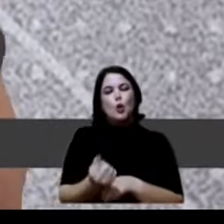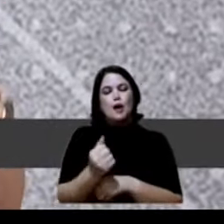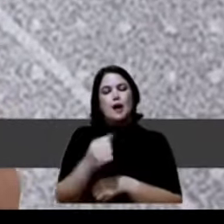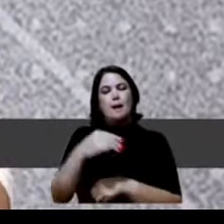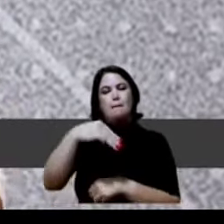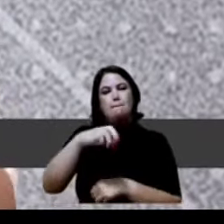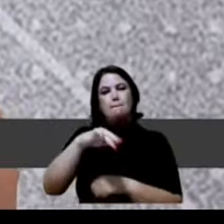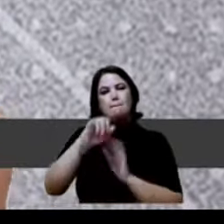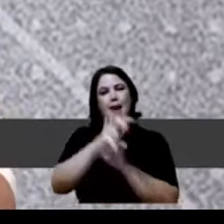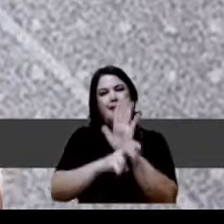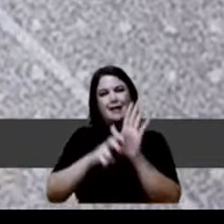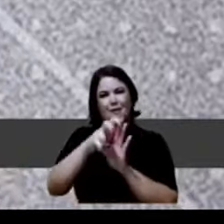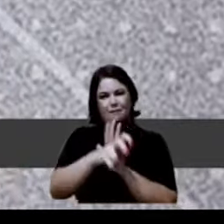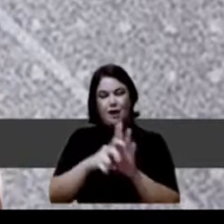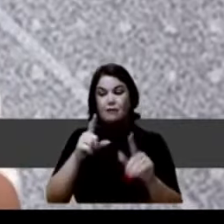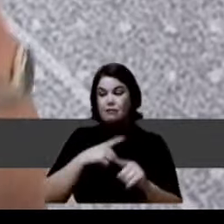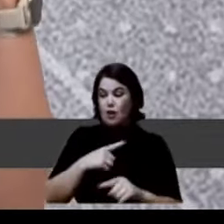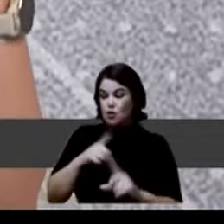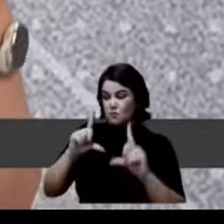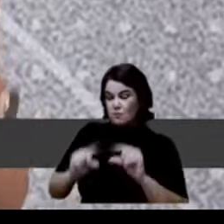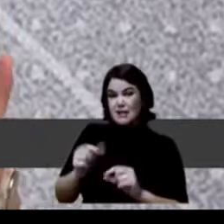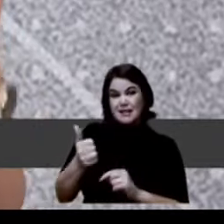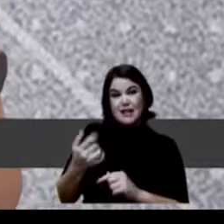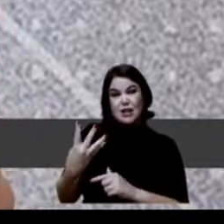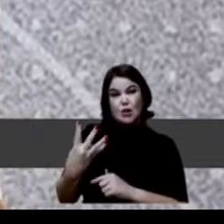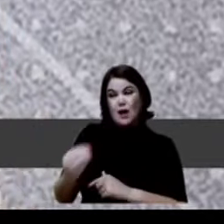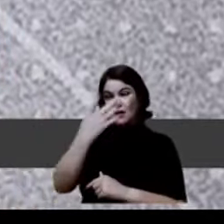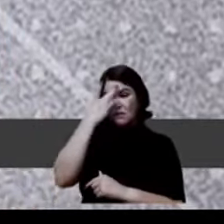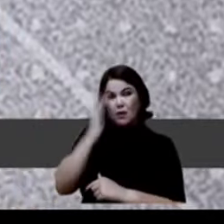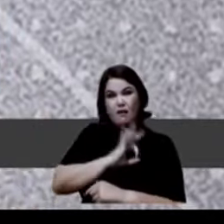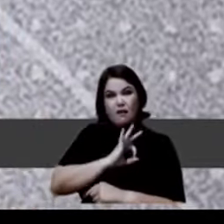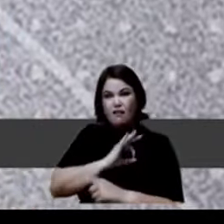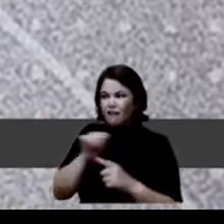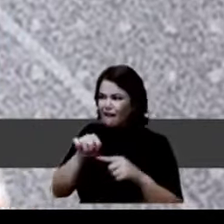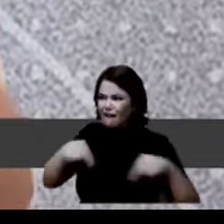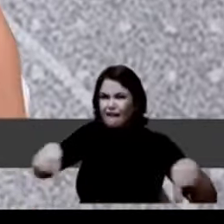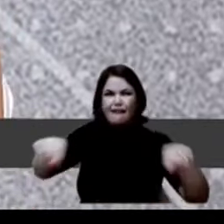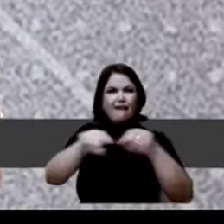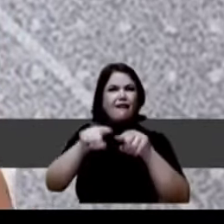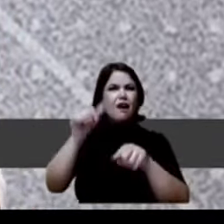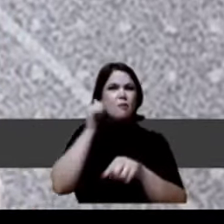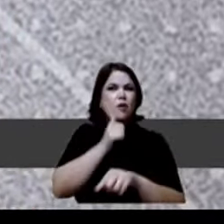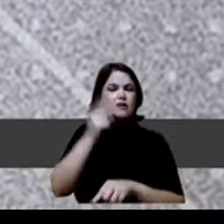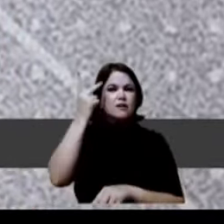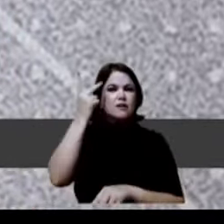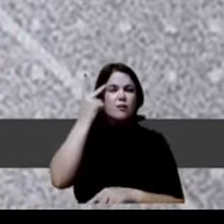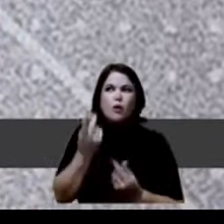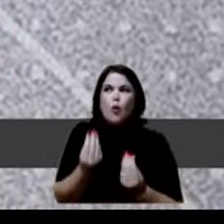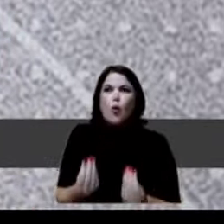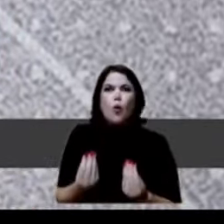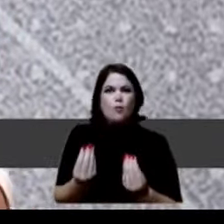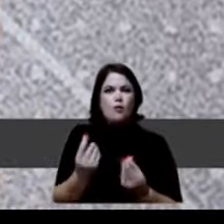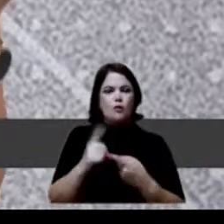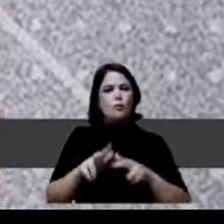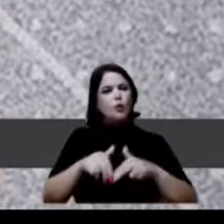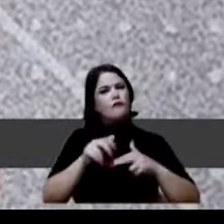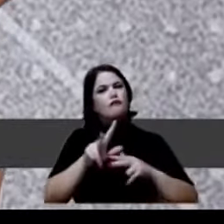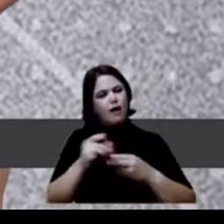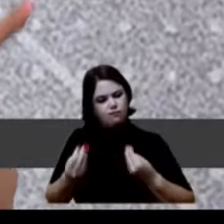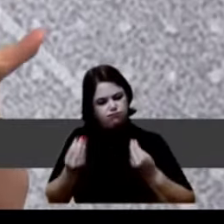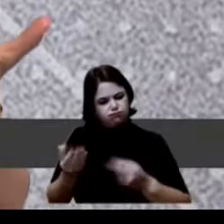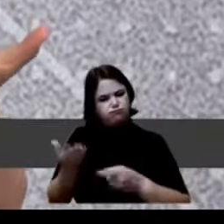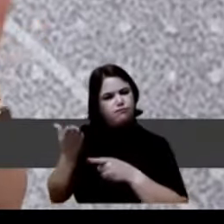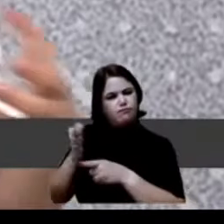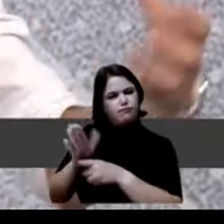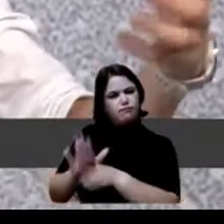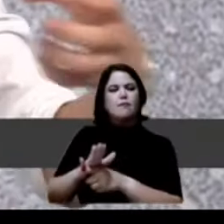de 140 guardas fazendo esse patrulhamento. É muito pouco para as mulheres de São Paulo. Vou fortalecer a Patrulha Maria da Penha e